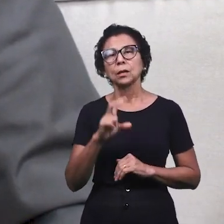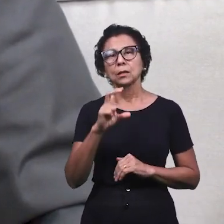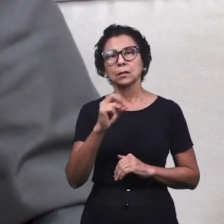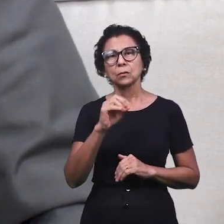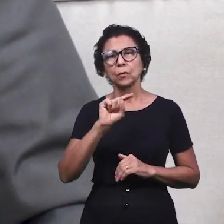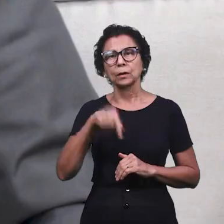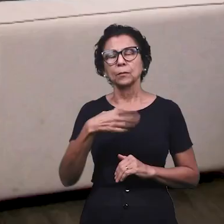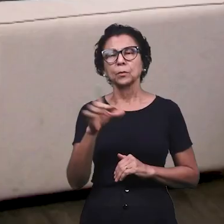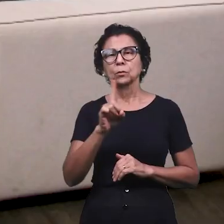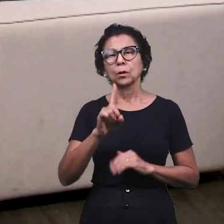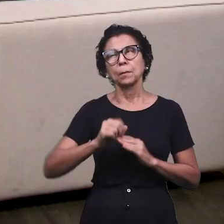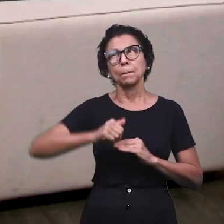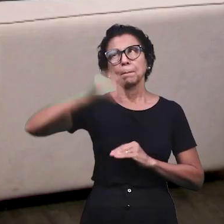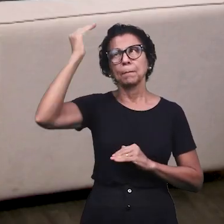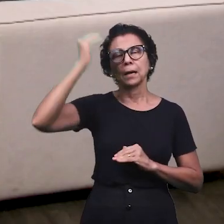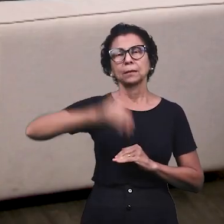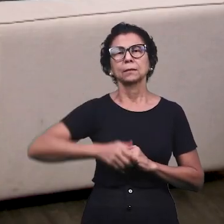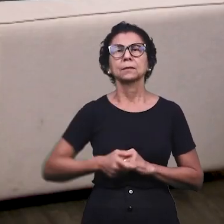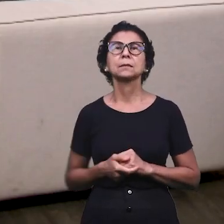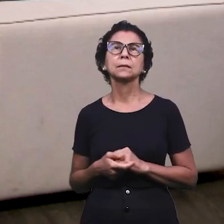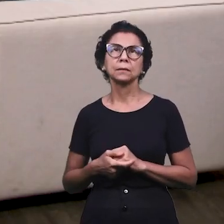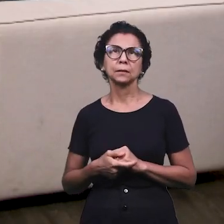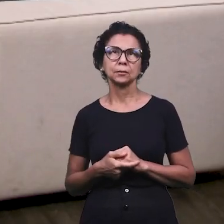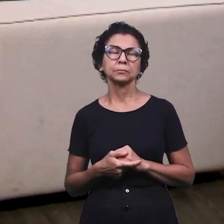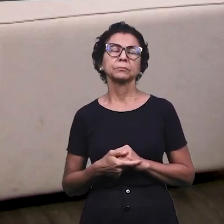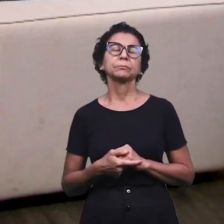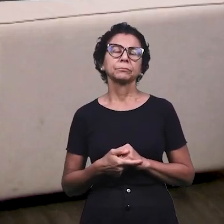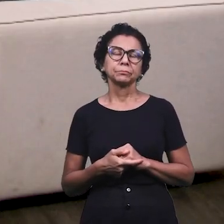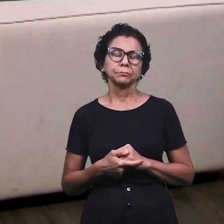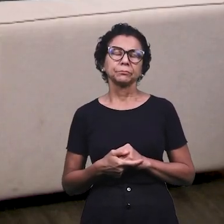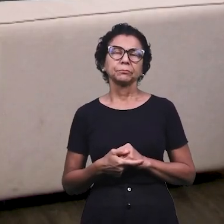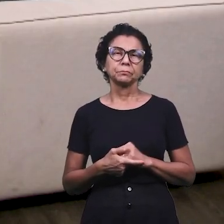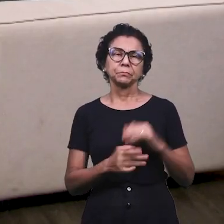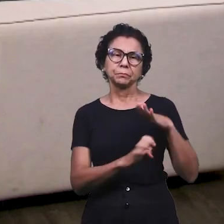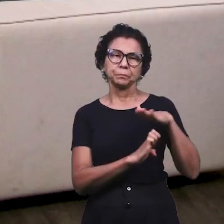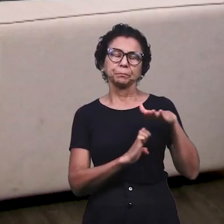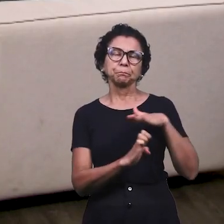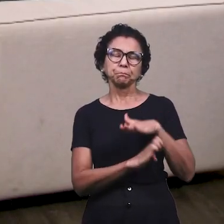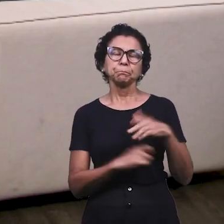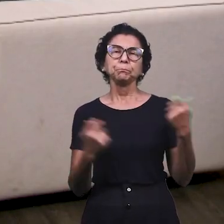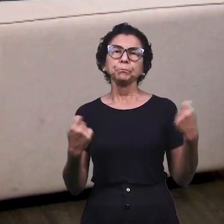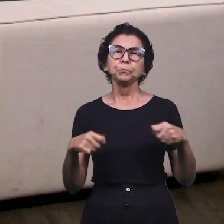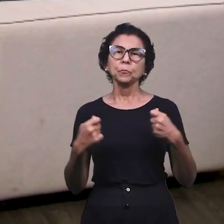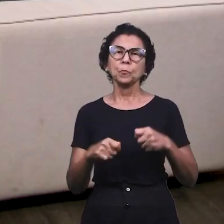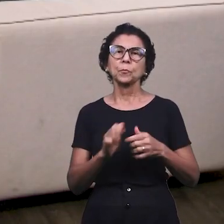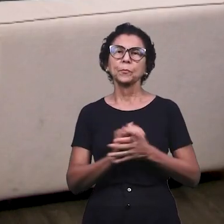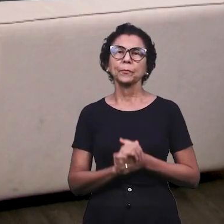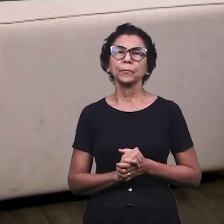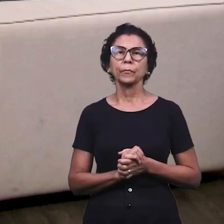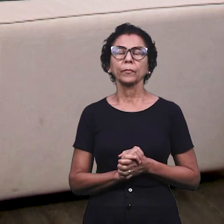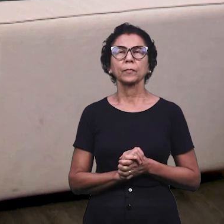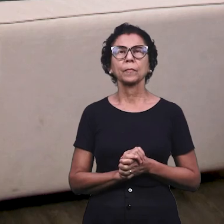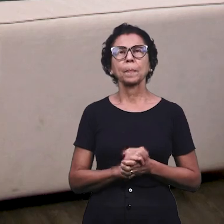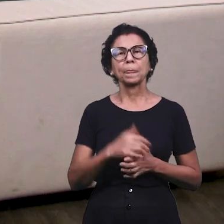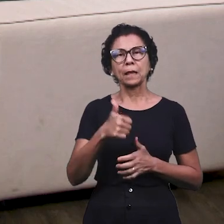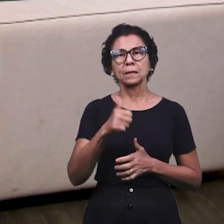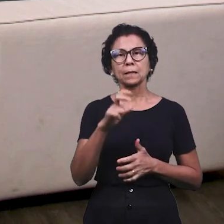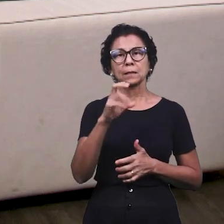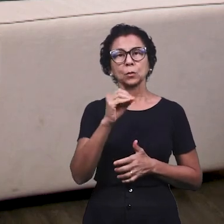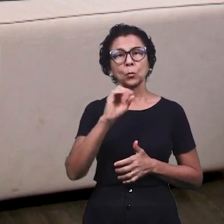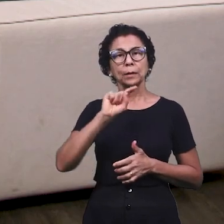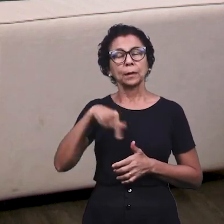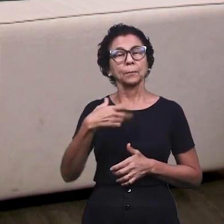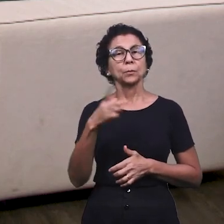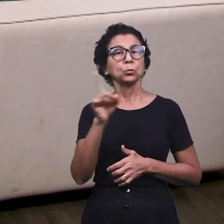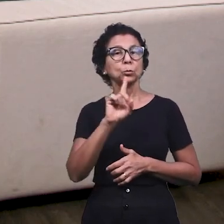dólares. Aí as grandes empresas, naturalmente, devem precisar. Que precisam, que vá ultrapassar esses 150 mil dólares, ele já